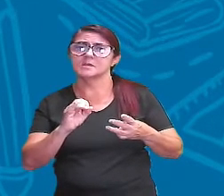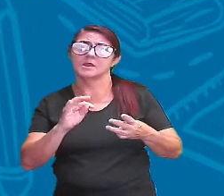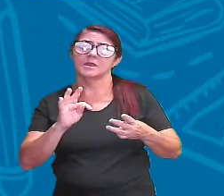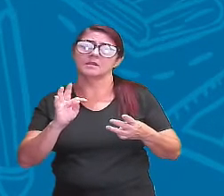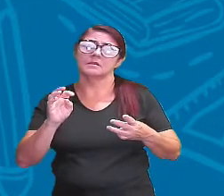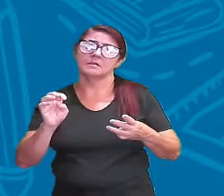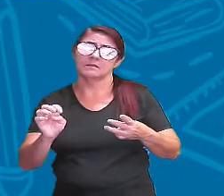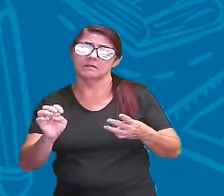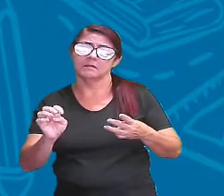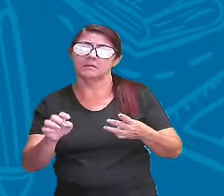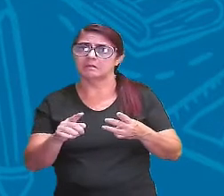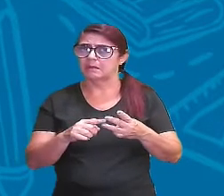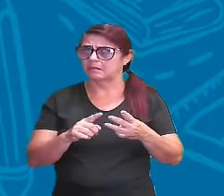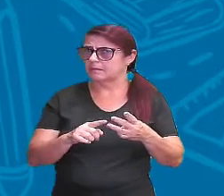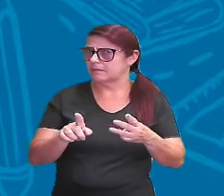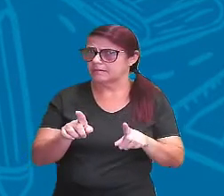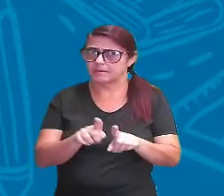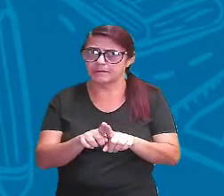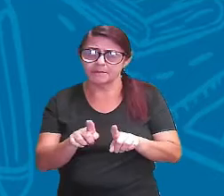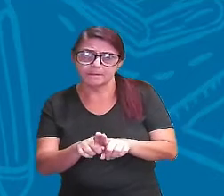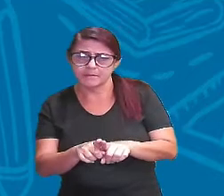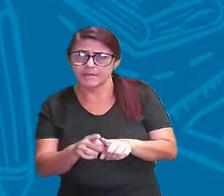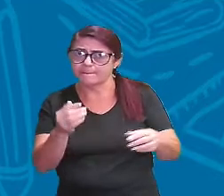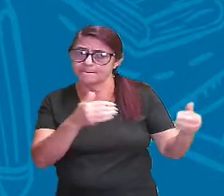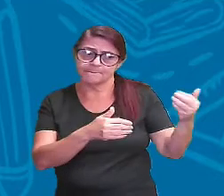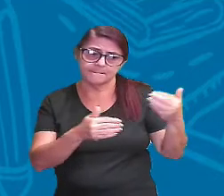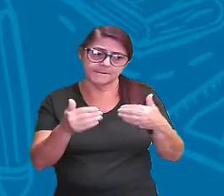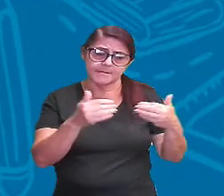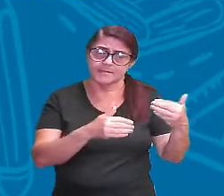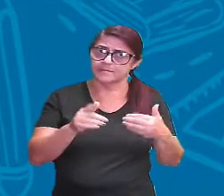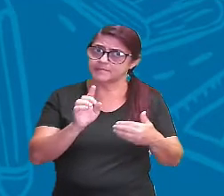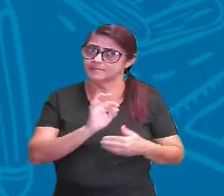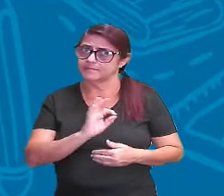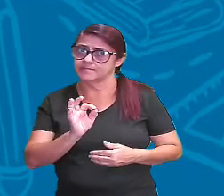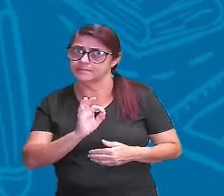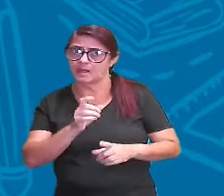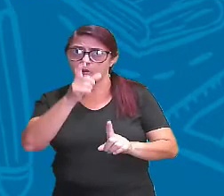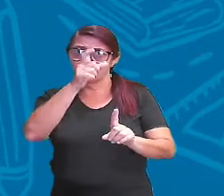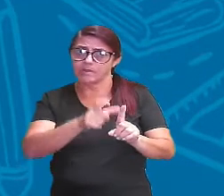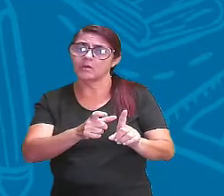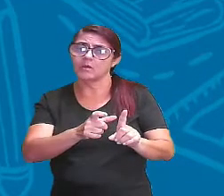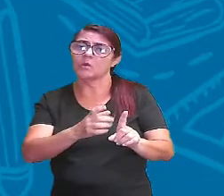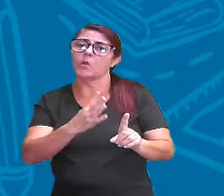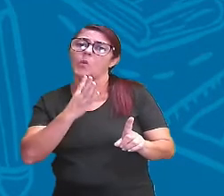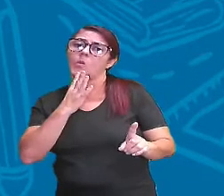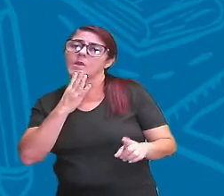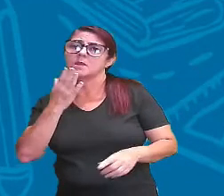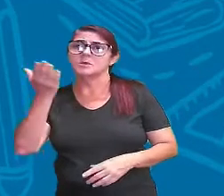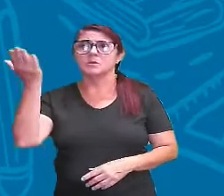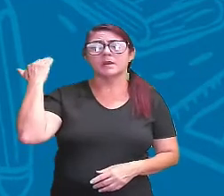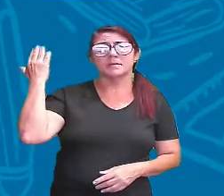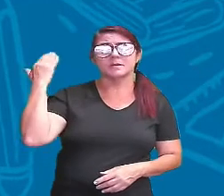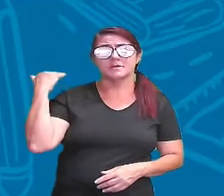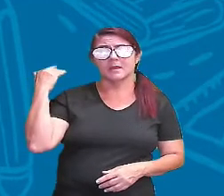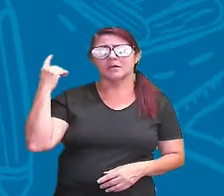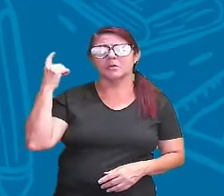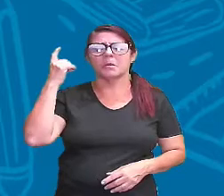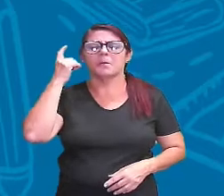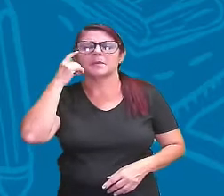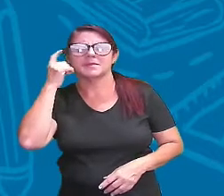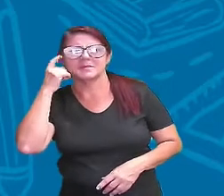história, mas é um tipo de narrador que conhece o passado, o futuro e os